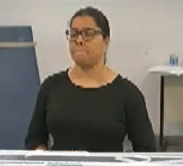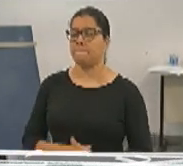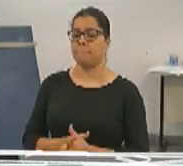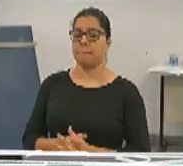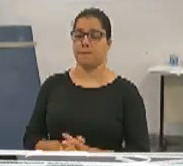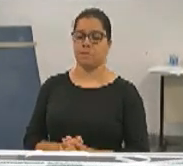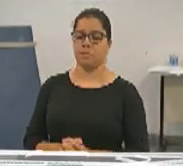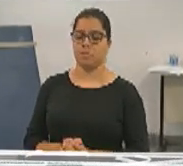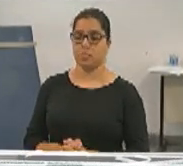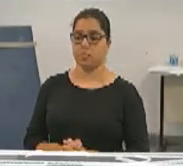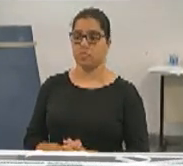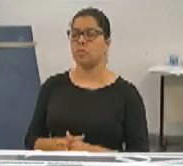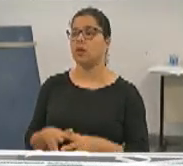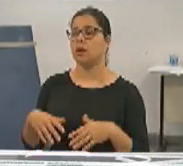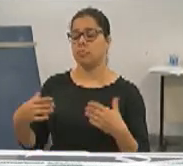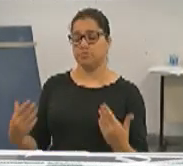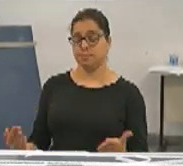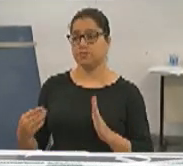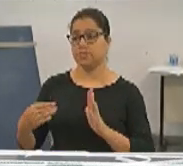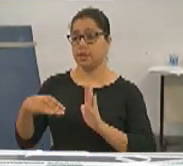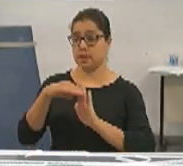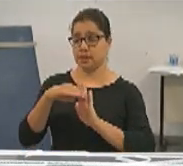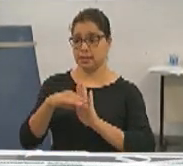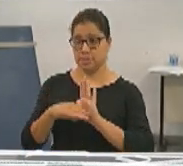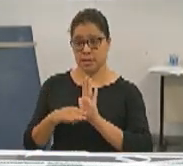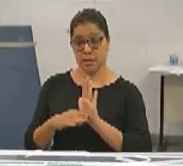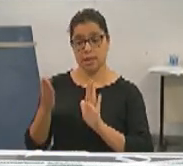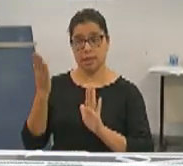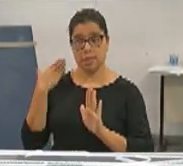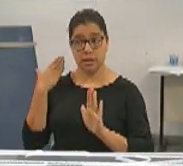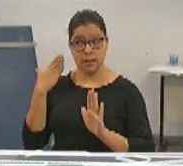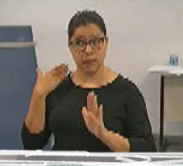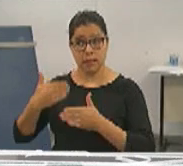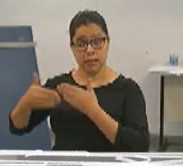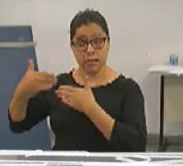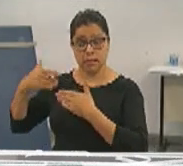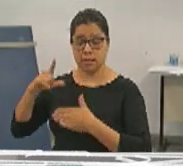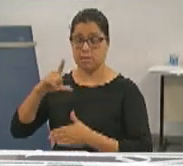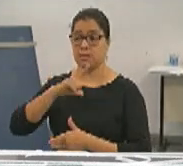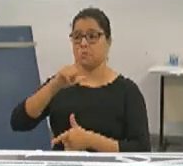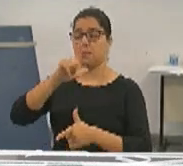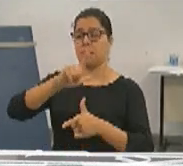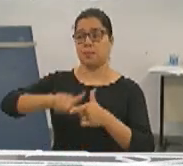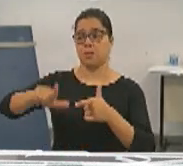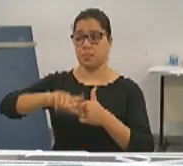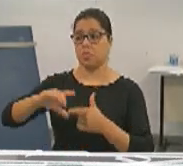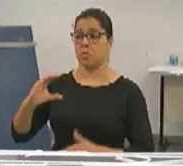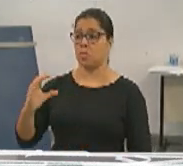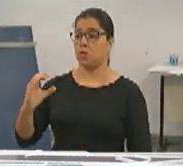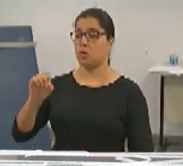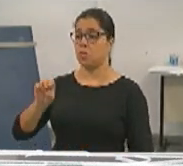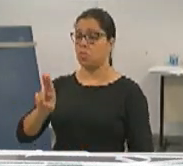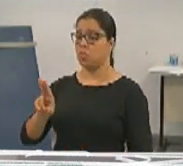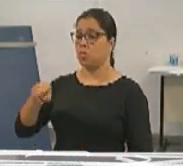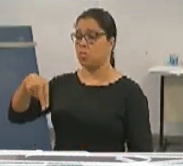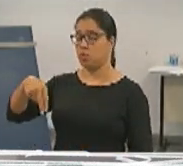Essa medida ela contrasta do que aconteceu recentemente, né, com uma pauta do COUNE.